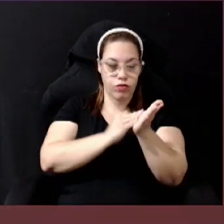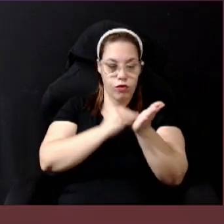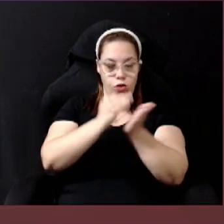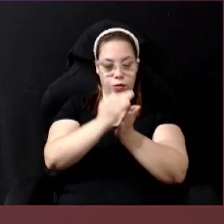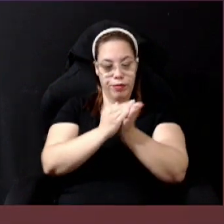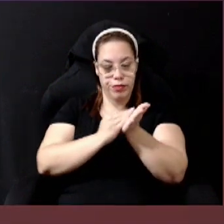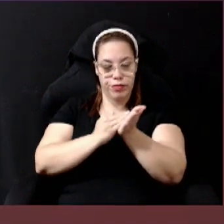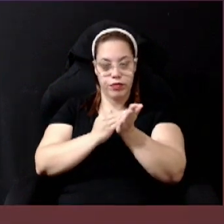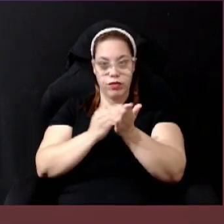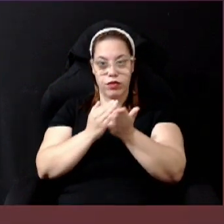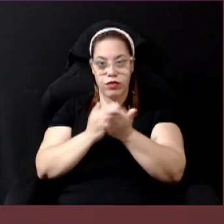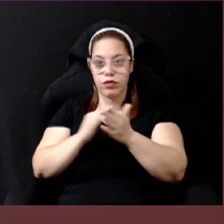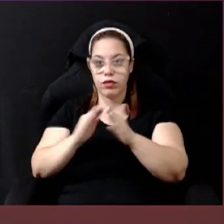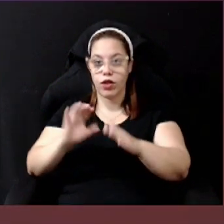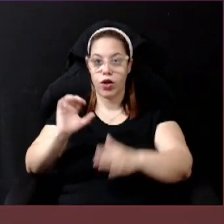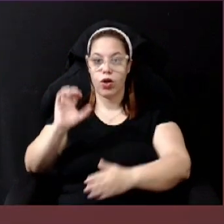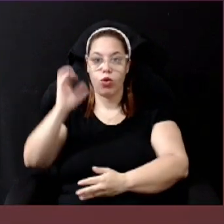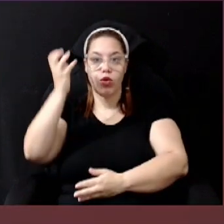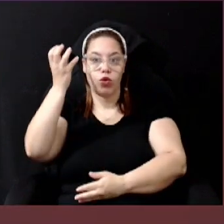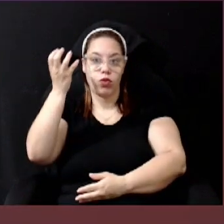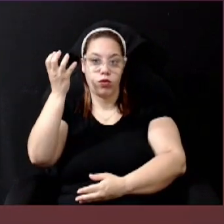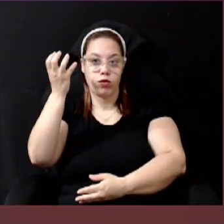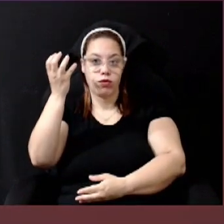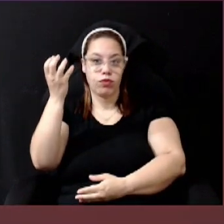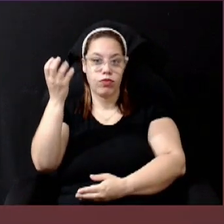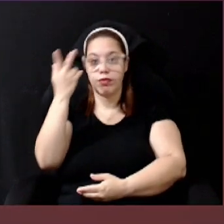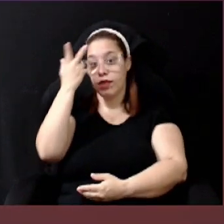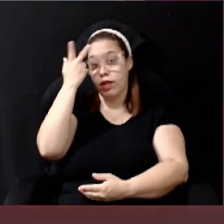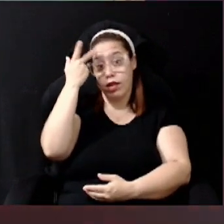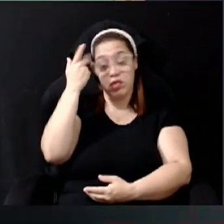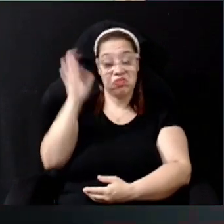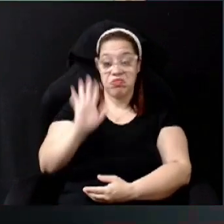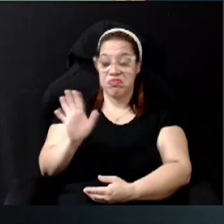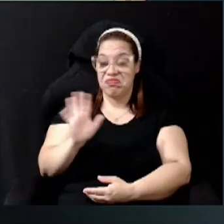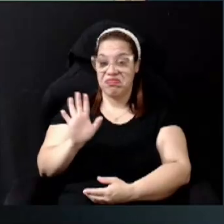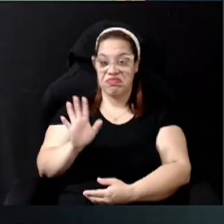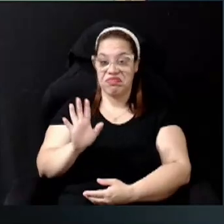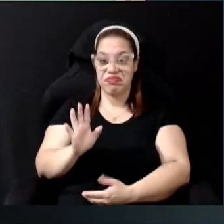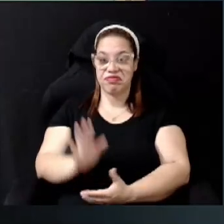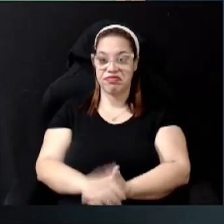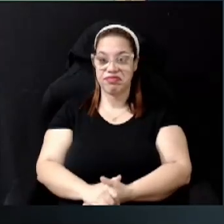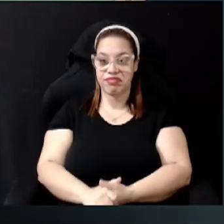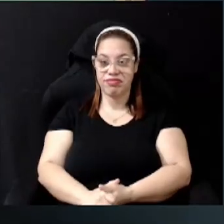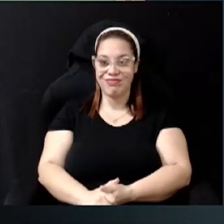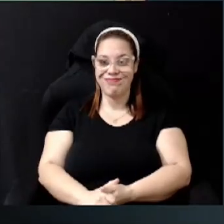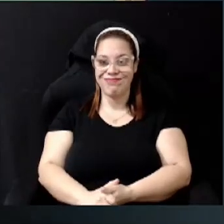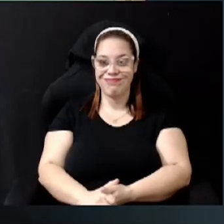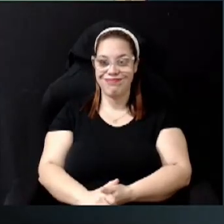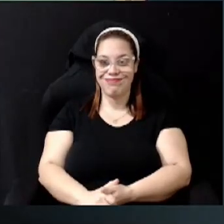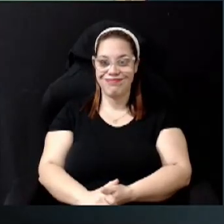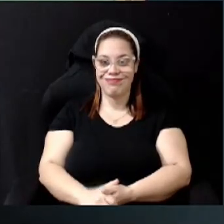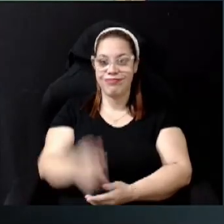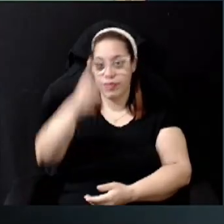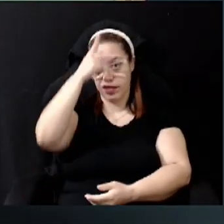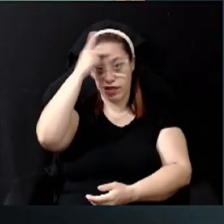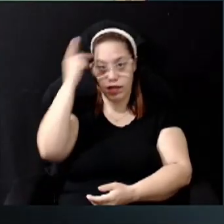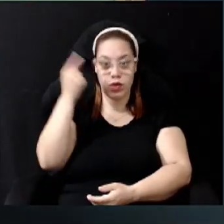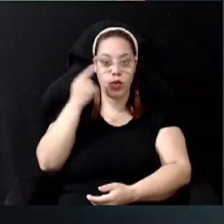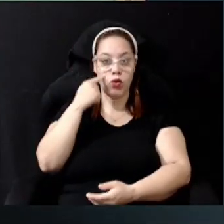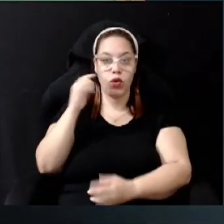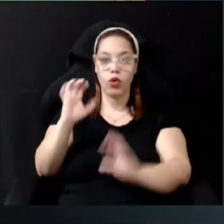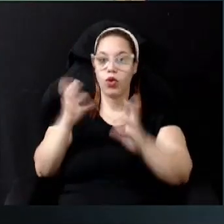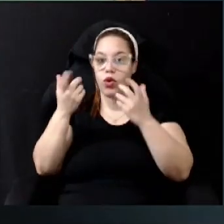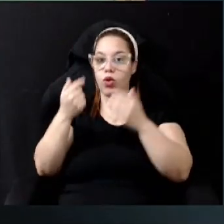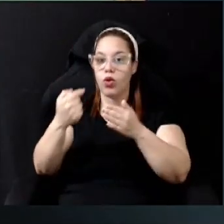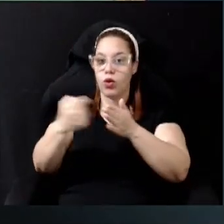passo acontecendo de forma mesmo instantânea e espontânea, né? E aí uma pessoa viu a festa que eu fiz e perguntou se eu fazia um